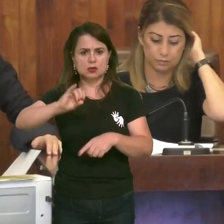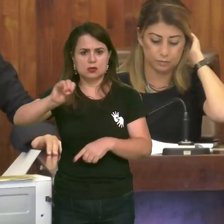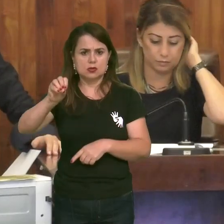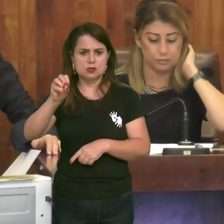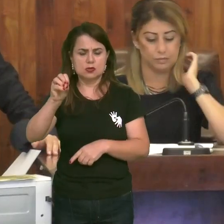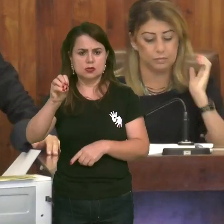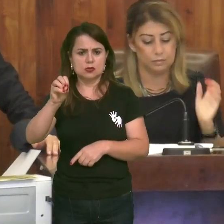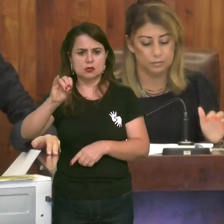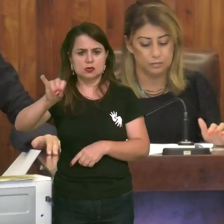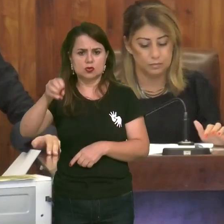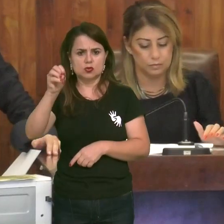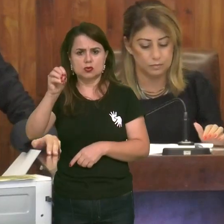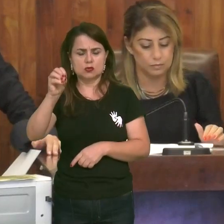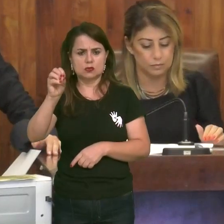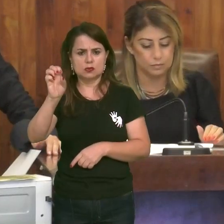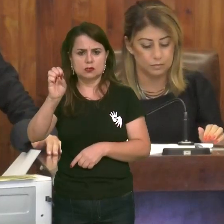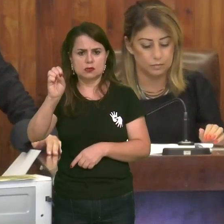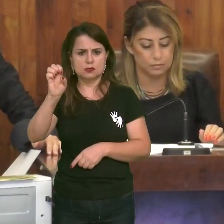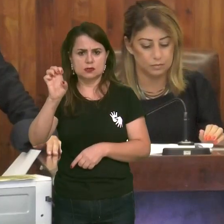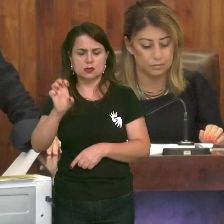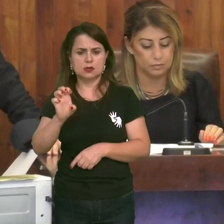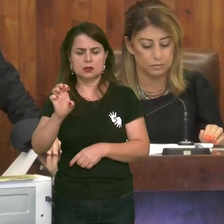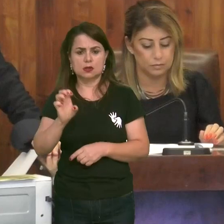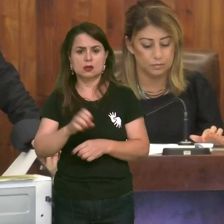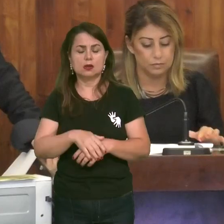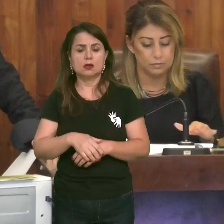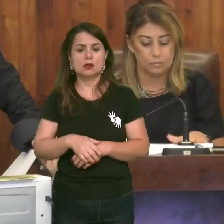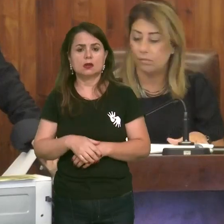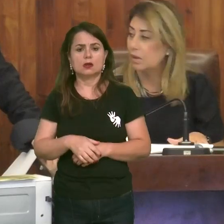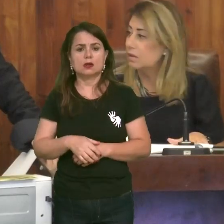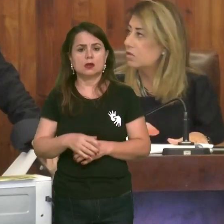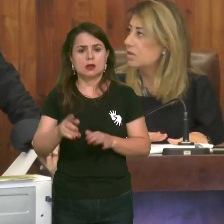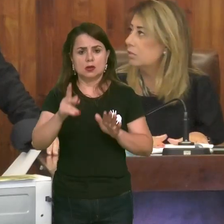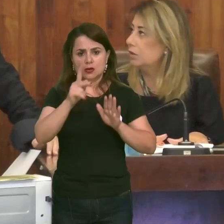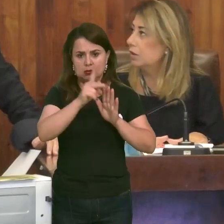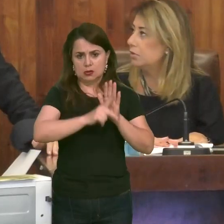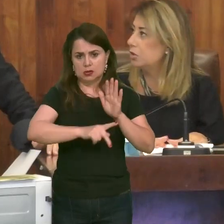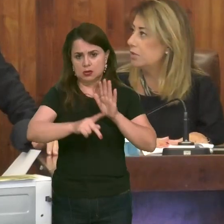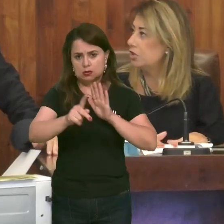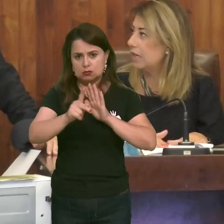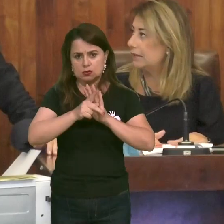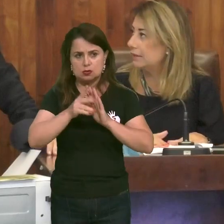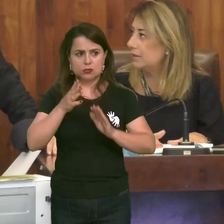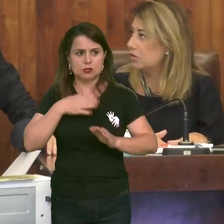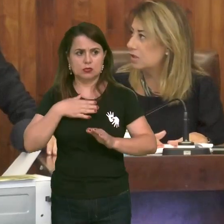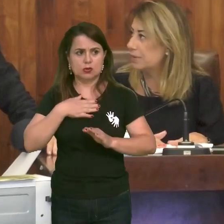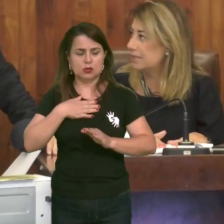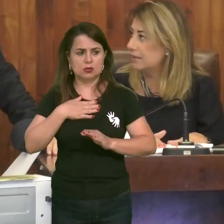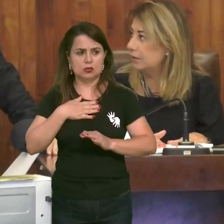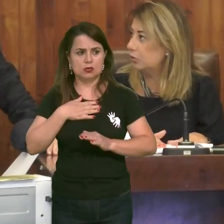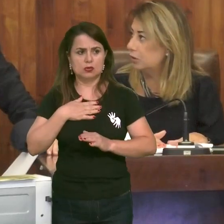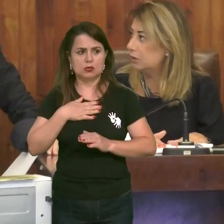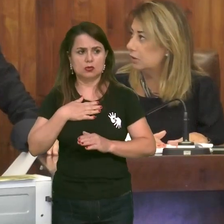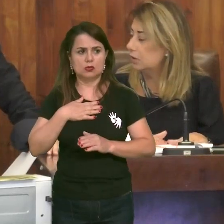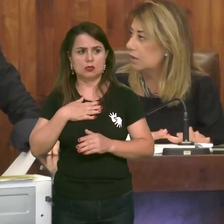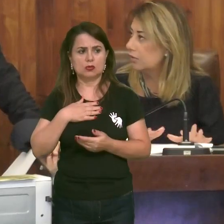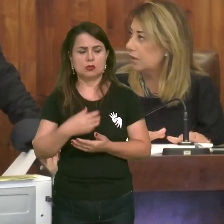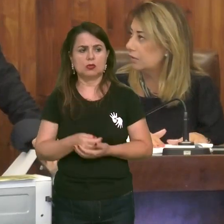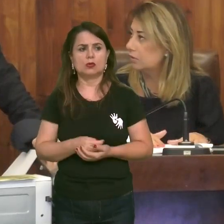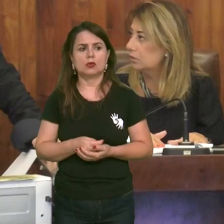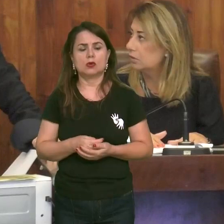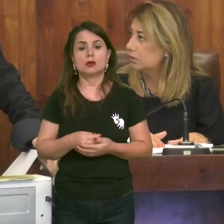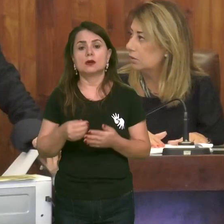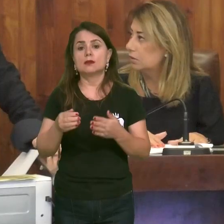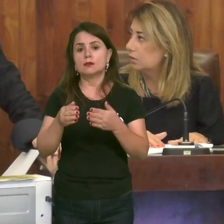witzel no bairro Parque das Esmeraldas 2 esse projeto de minha autoria e eu Solicito a permissão de